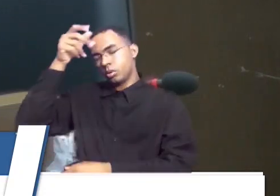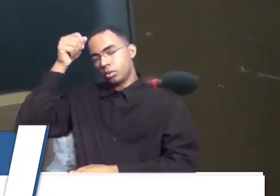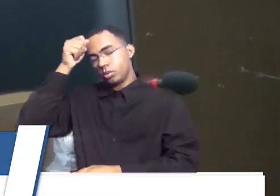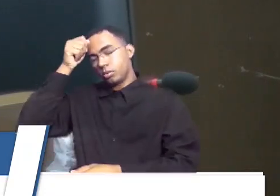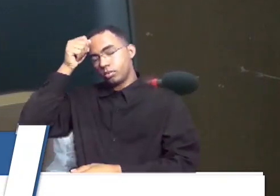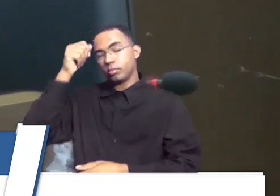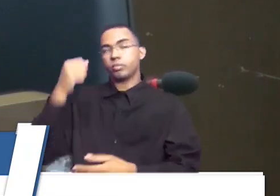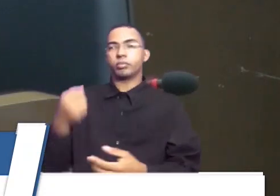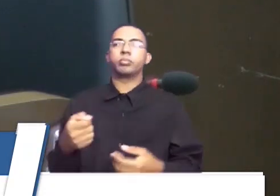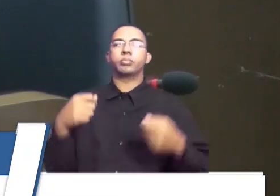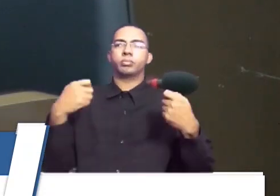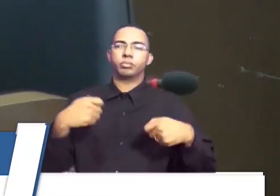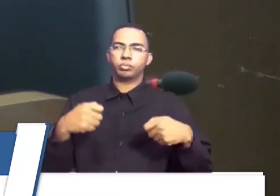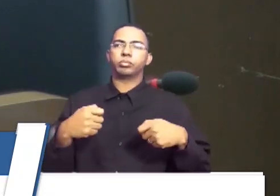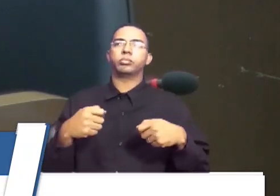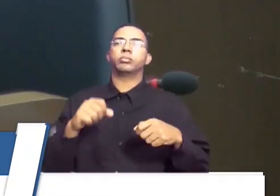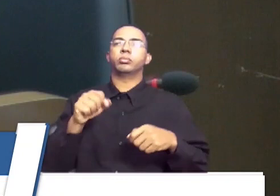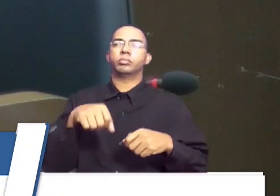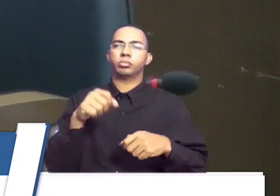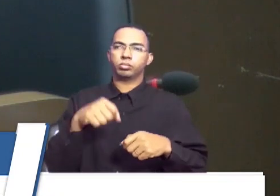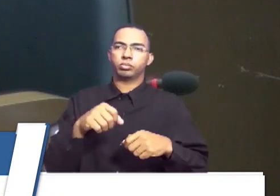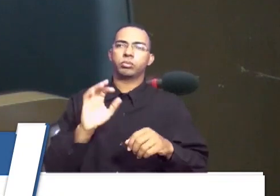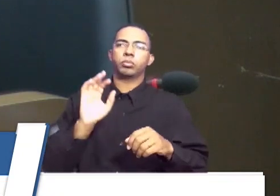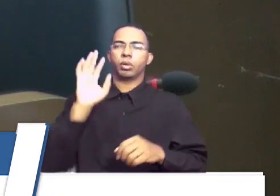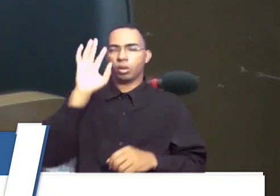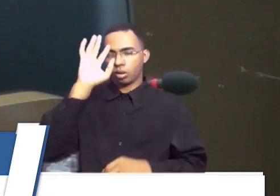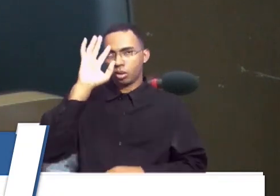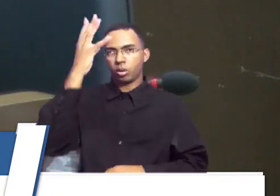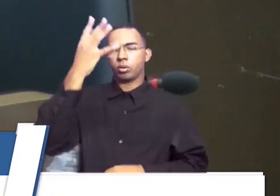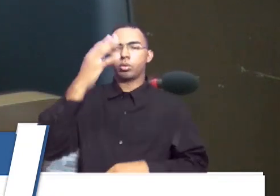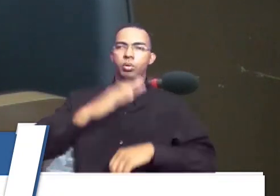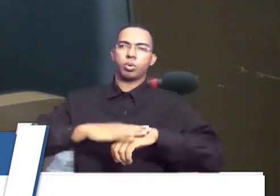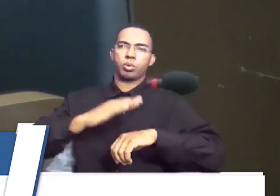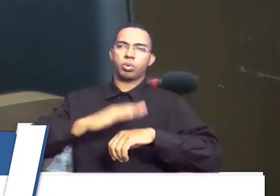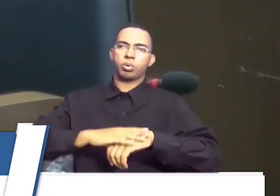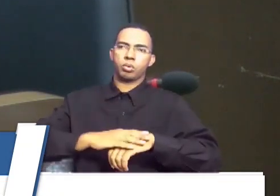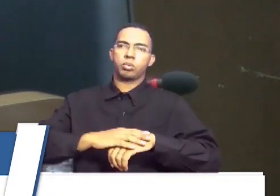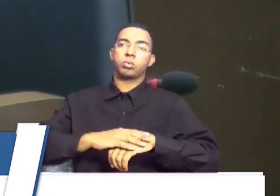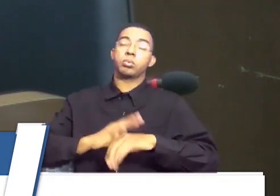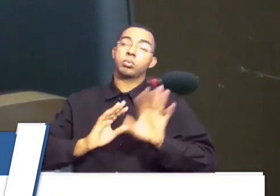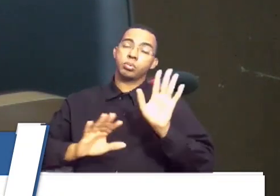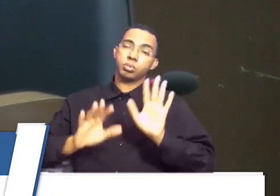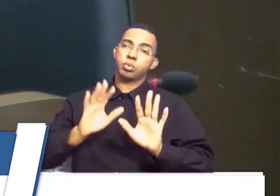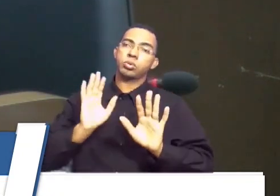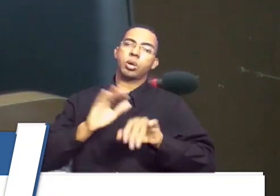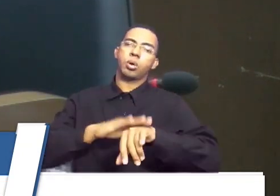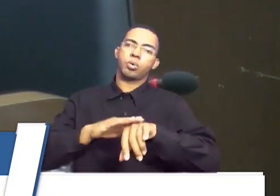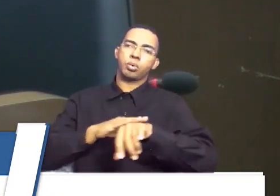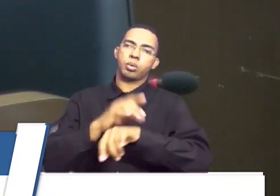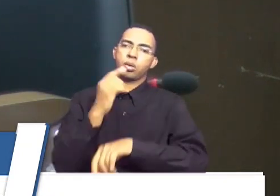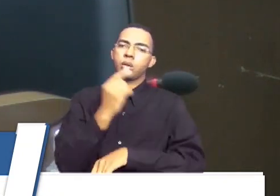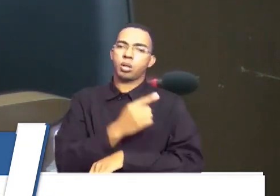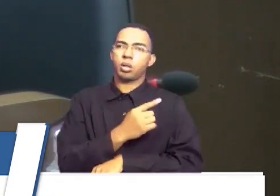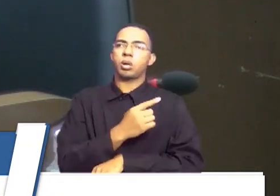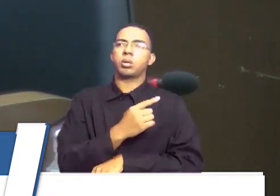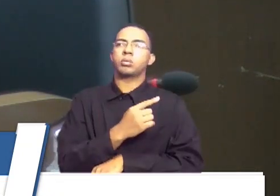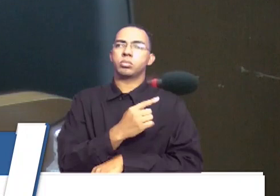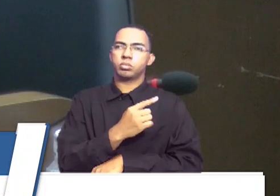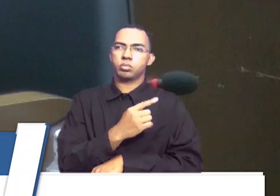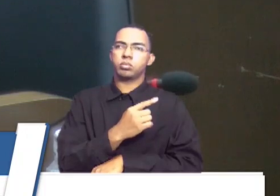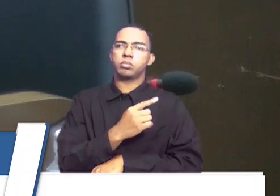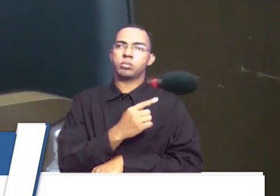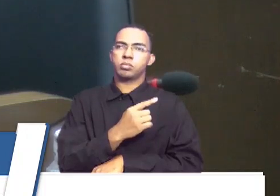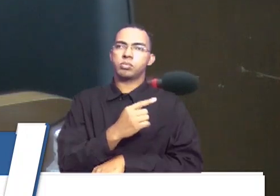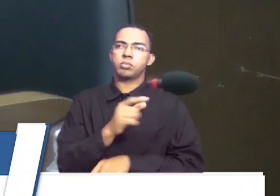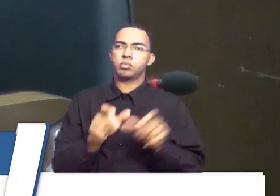precisa sim resolver essa situação. E pelo que nós conversamos lá com o pessoal do